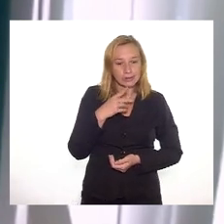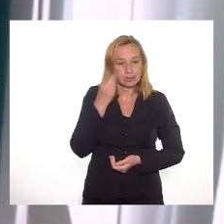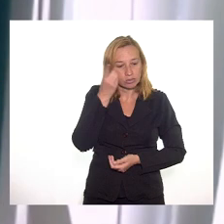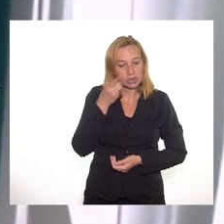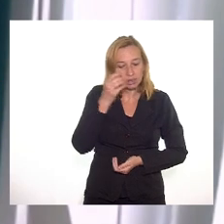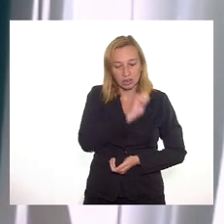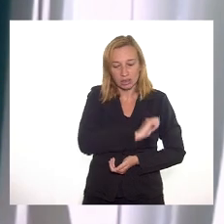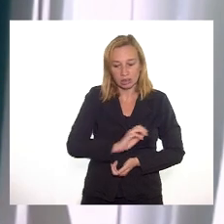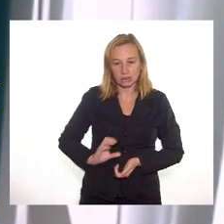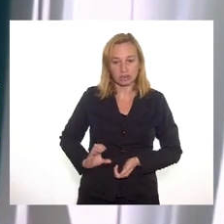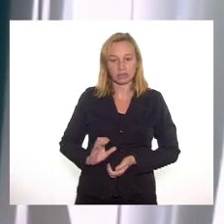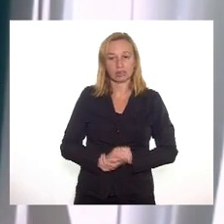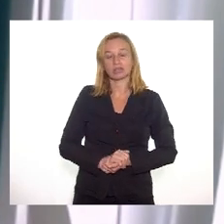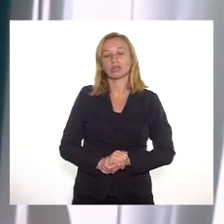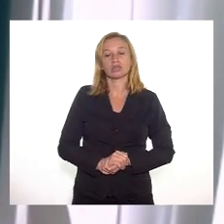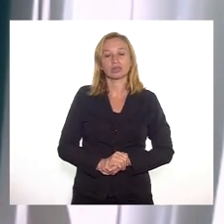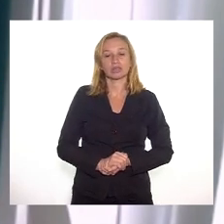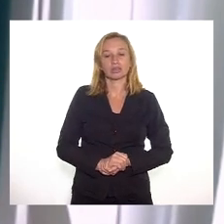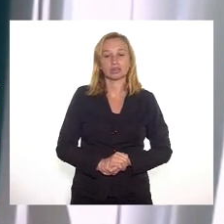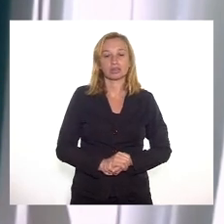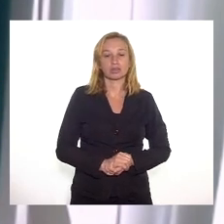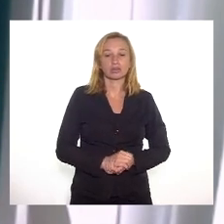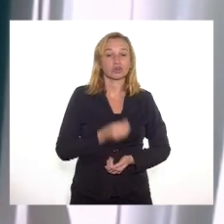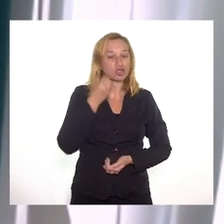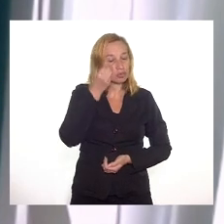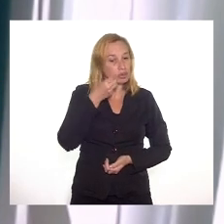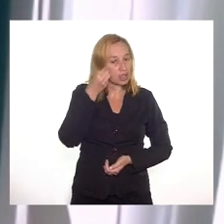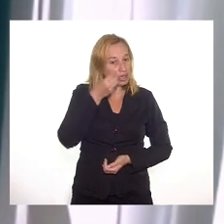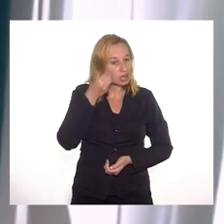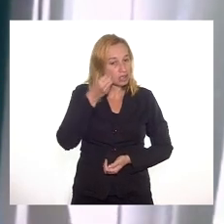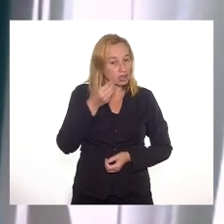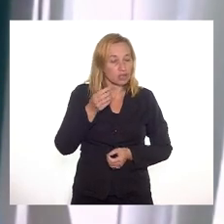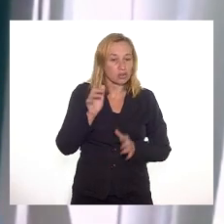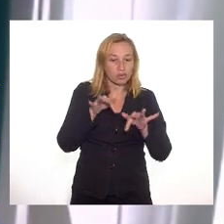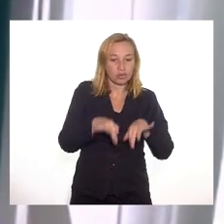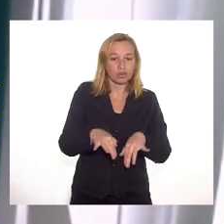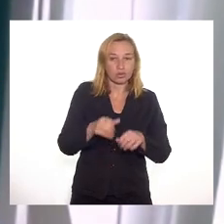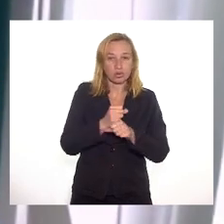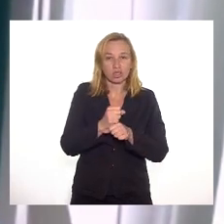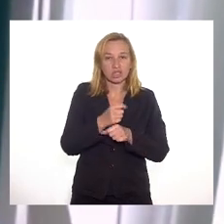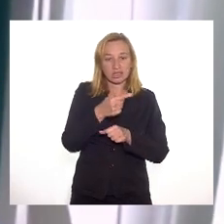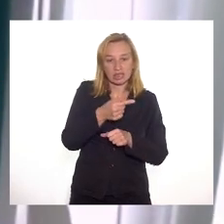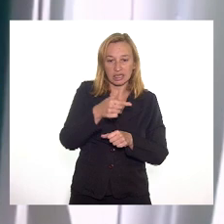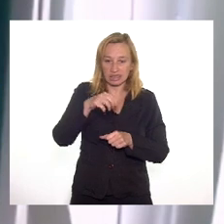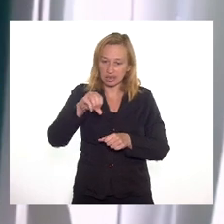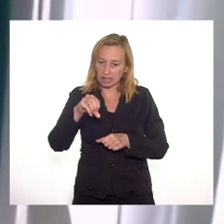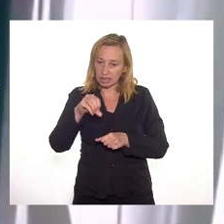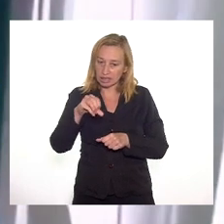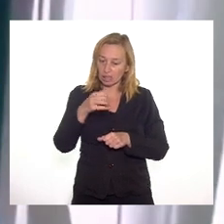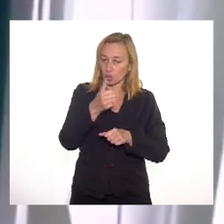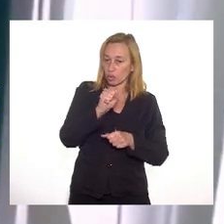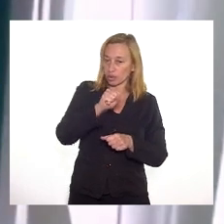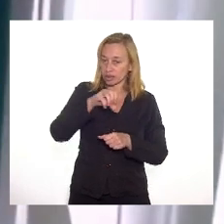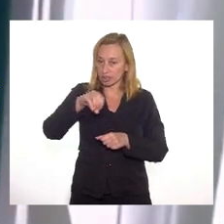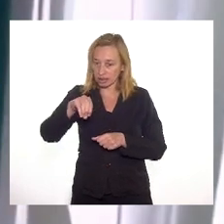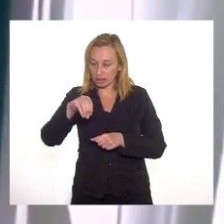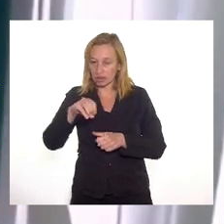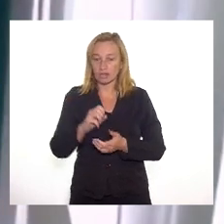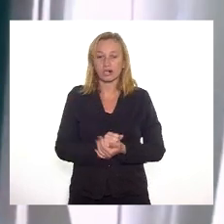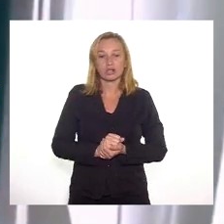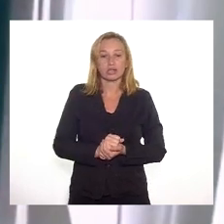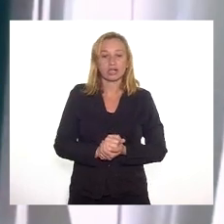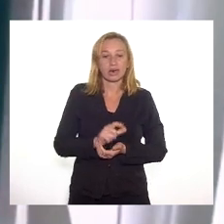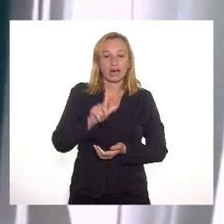André Siciliano, uma remota experiência no final dos anos 70 e no início dos anos 80, no estado